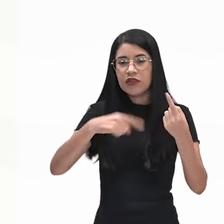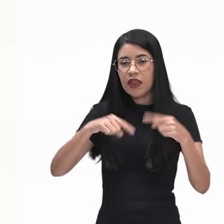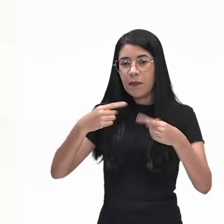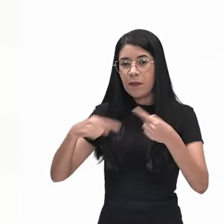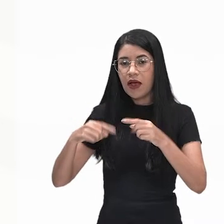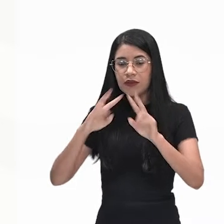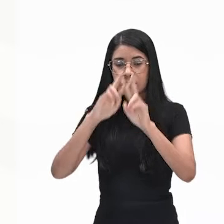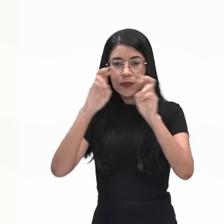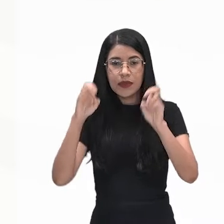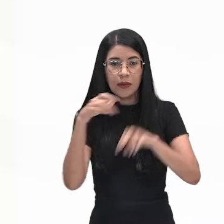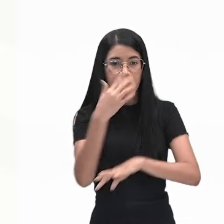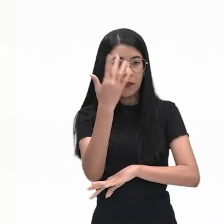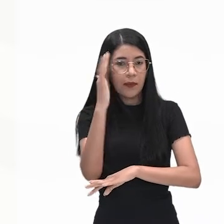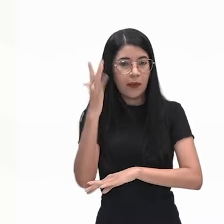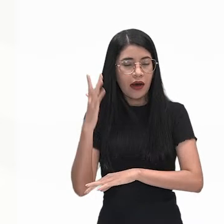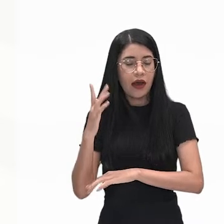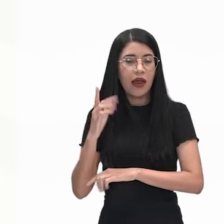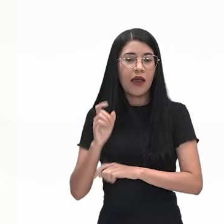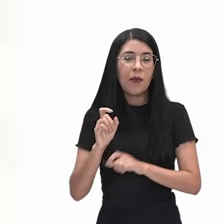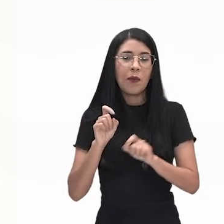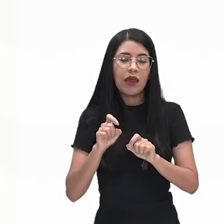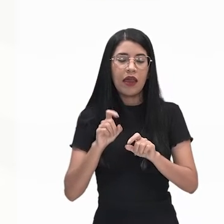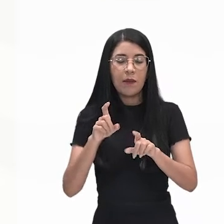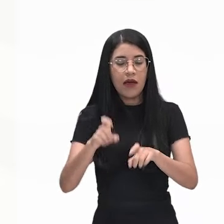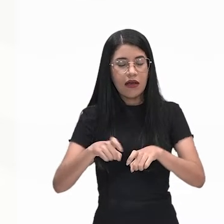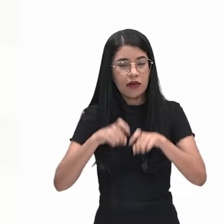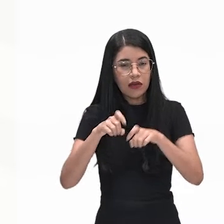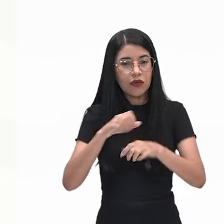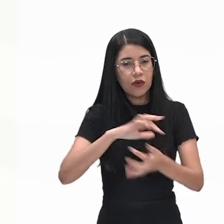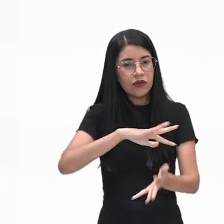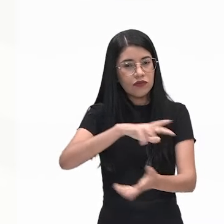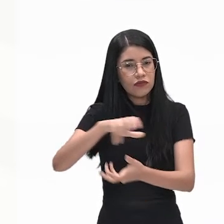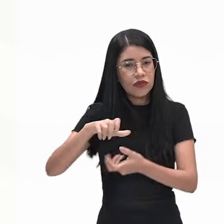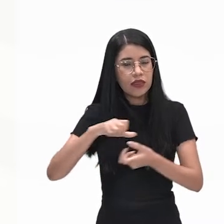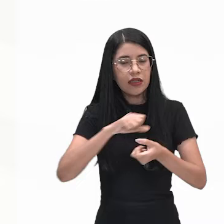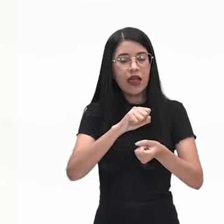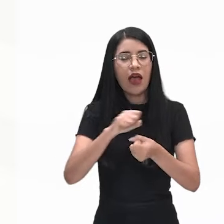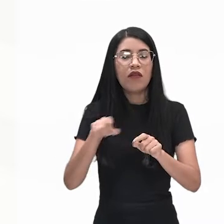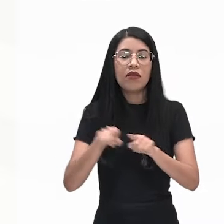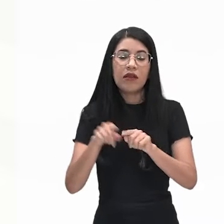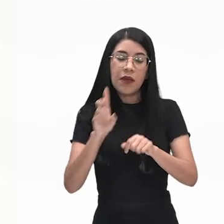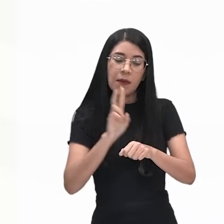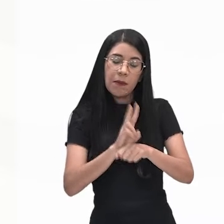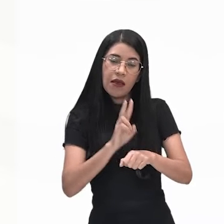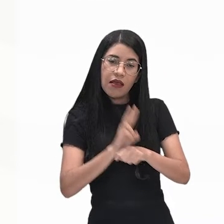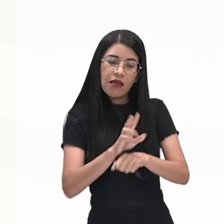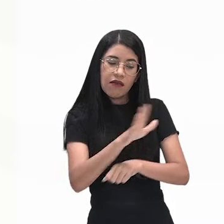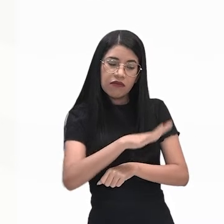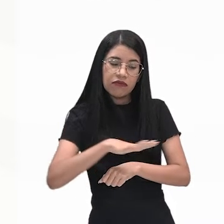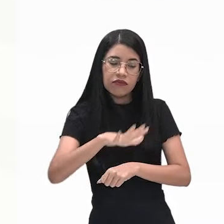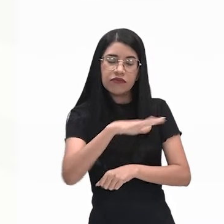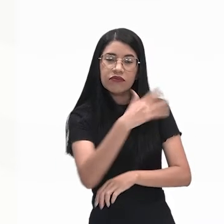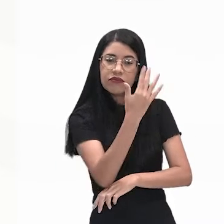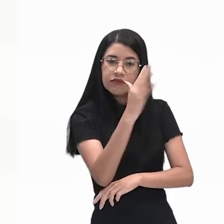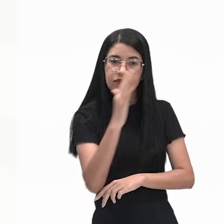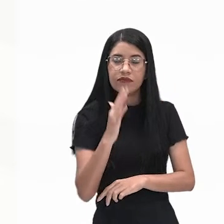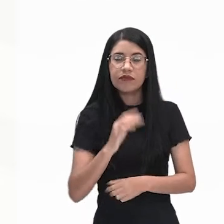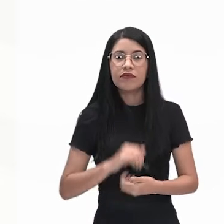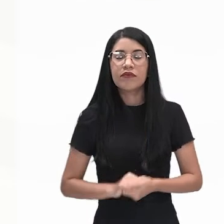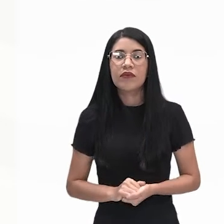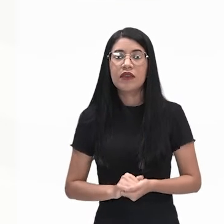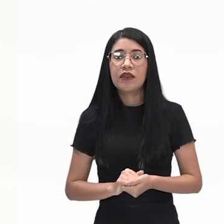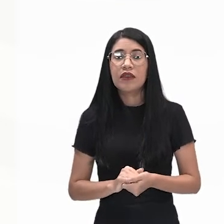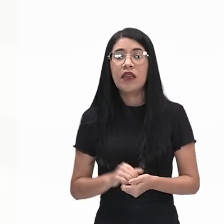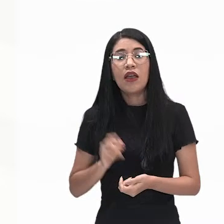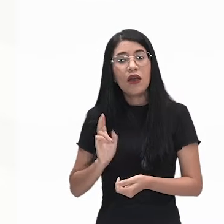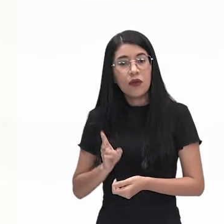ambientais. Avanços tecnológicos na agricultura, hoje, turma, a gente tem que desconstruir a ideia do produtor, do grande produtor, como